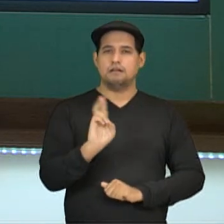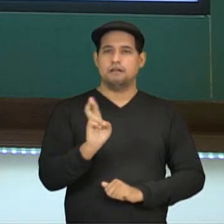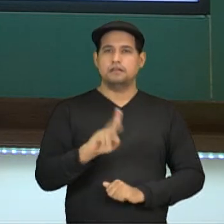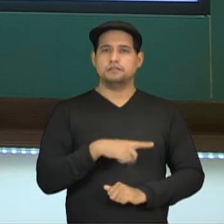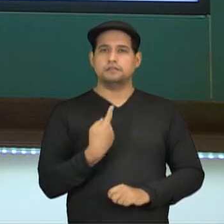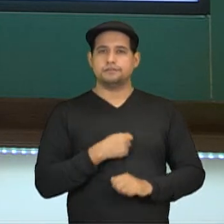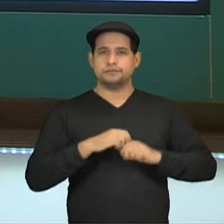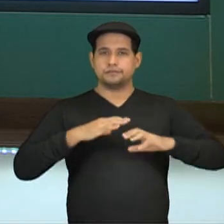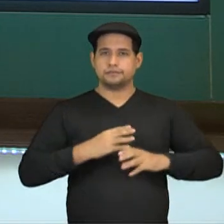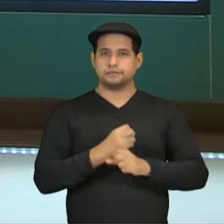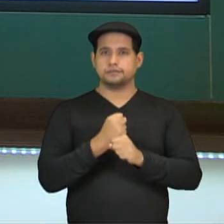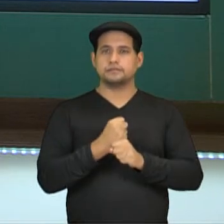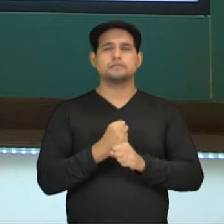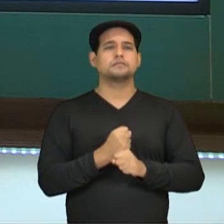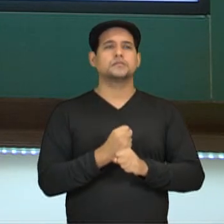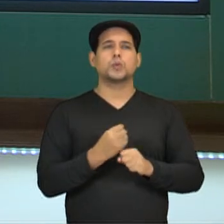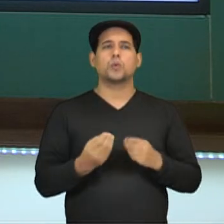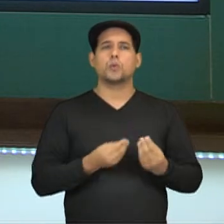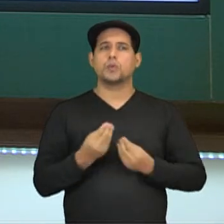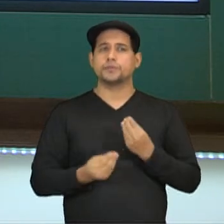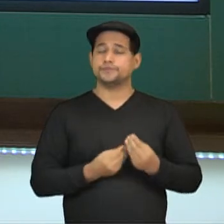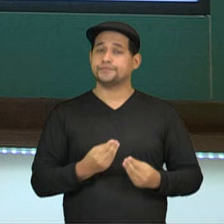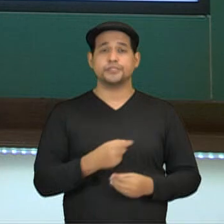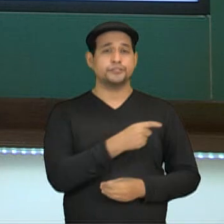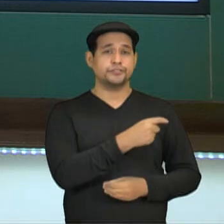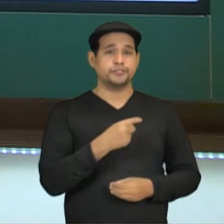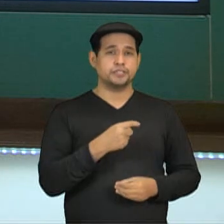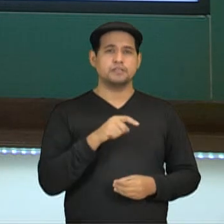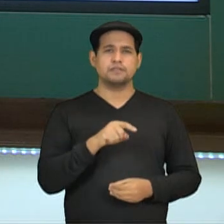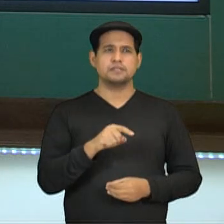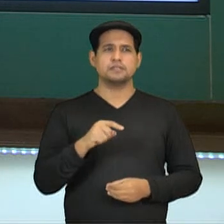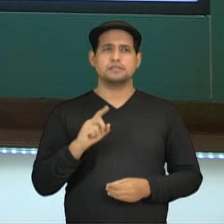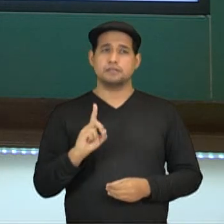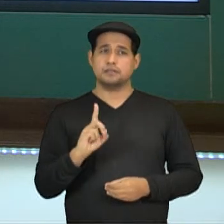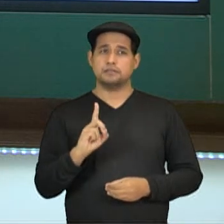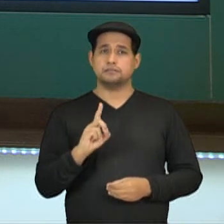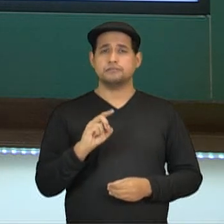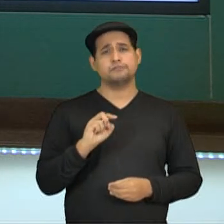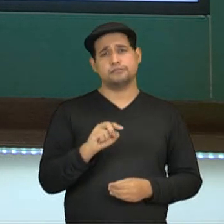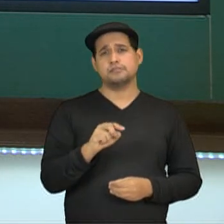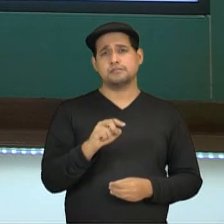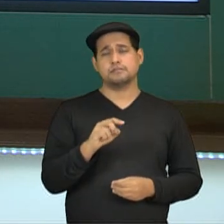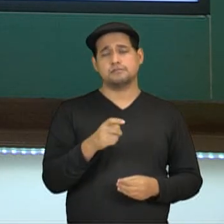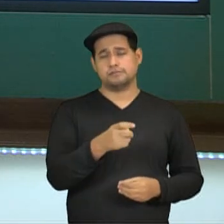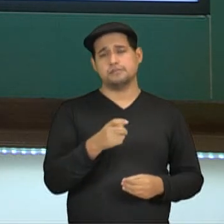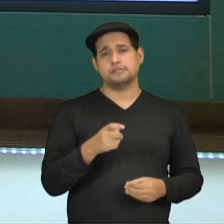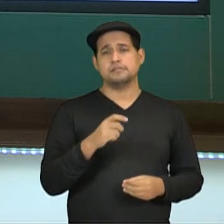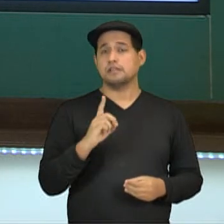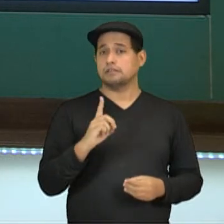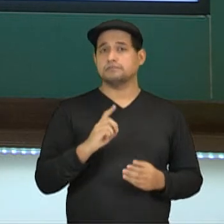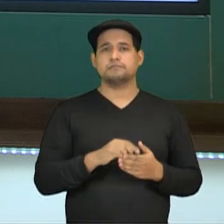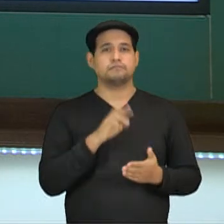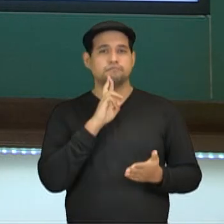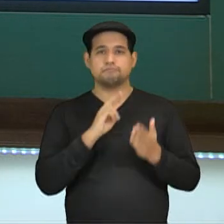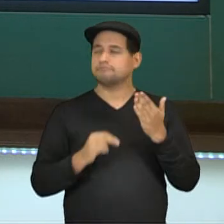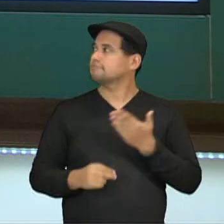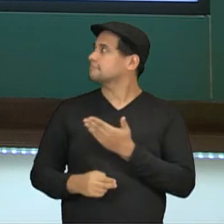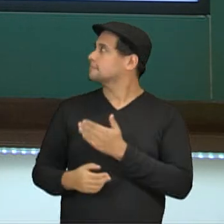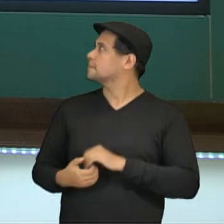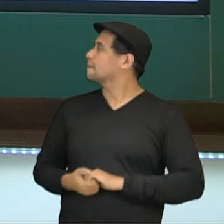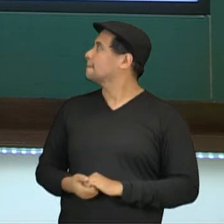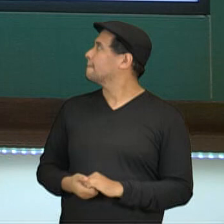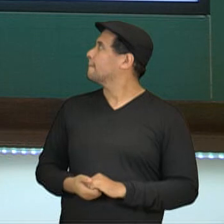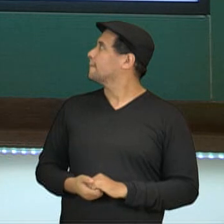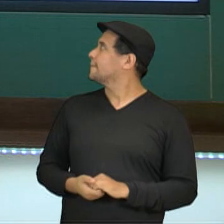fazer a multiplicação aqui, a distributiva. Ó. X vezes D, XD. X vezes 32, 32x.